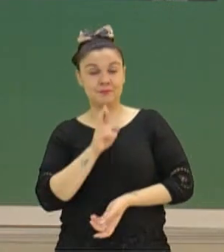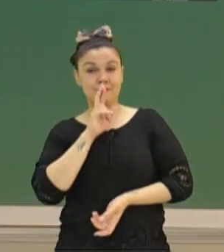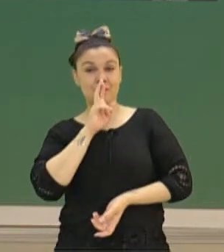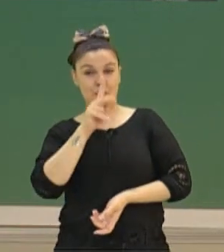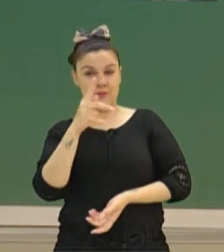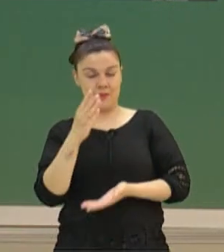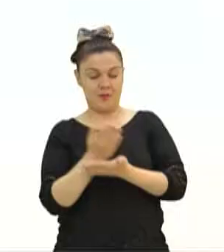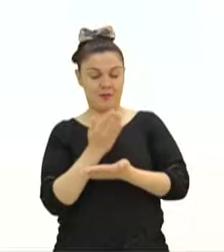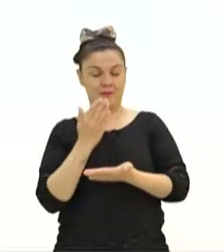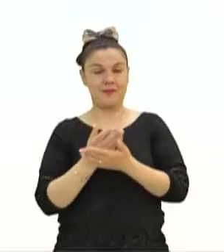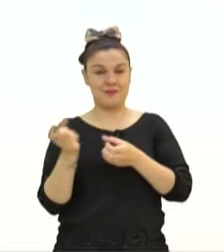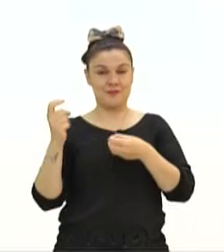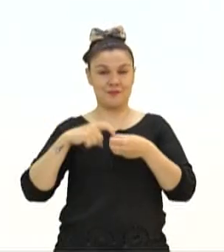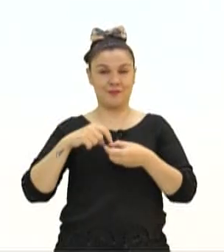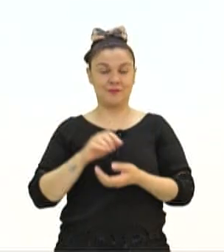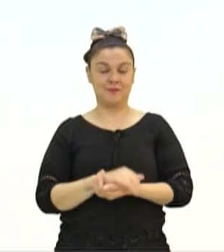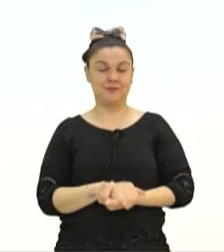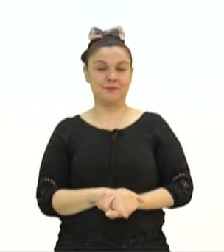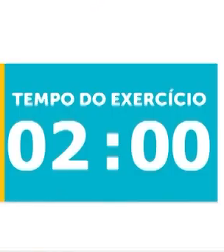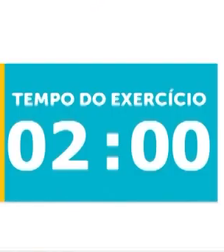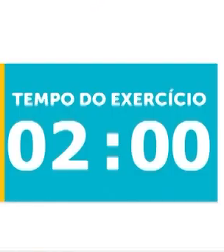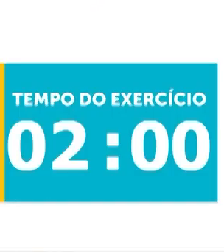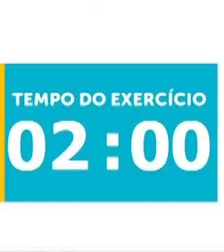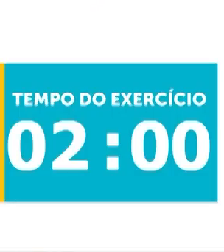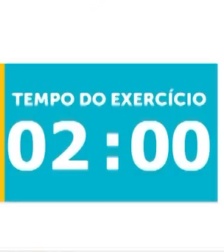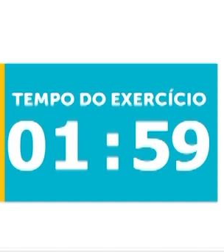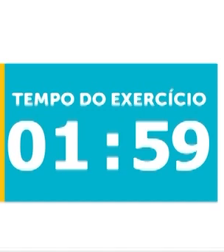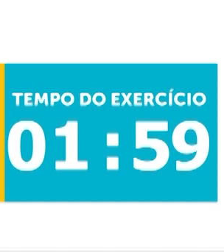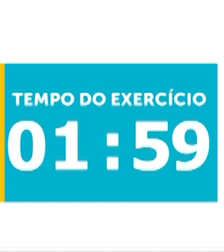caderno e daqui a pouquinho a gente volta.